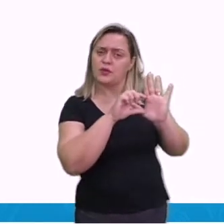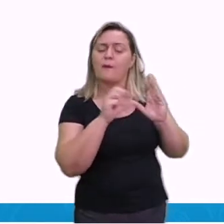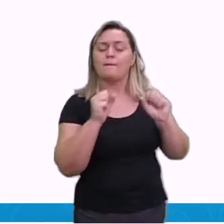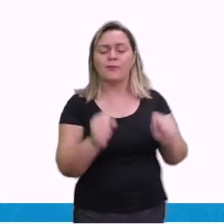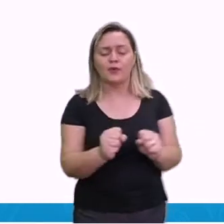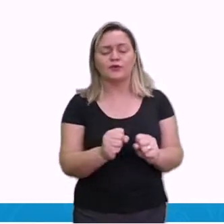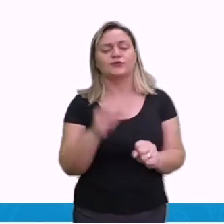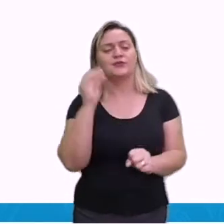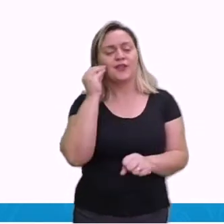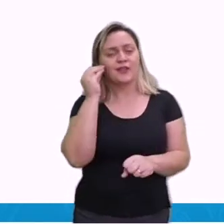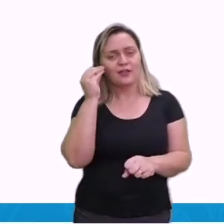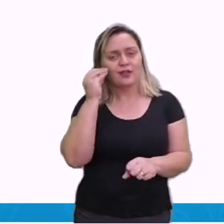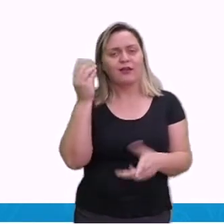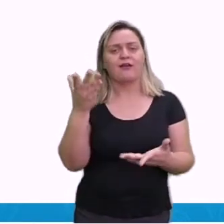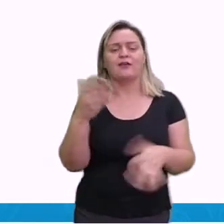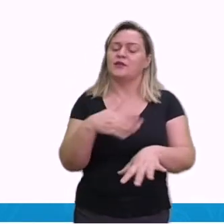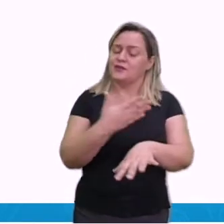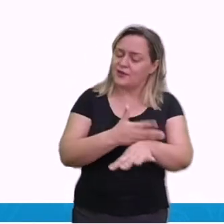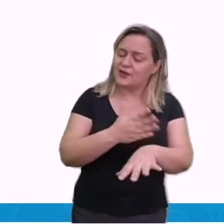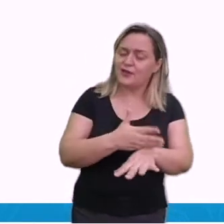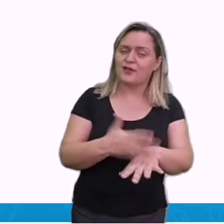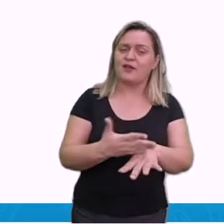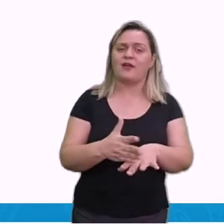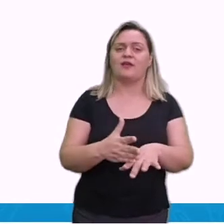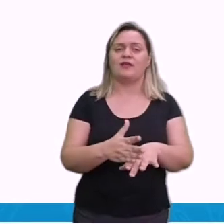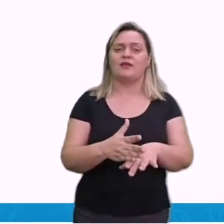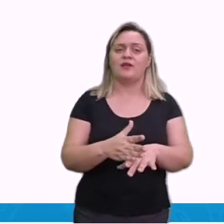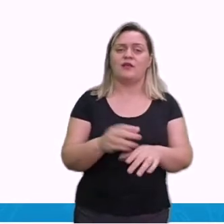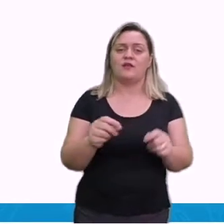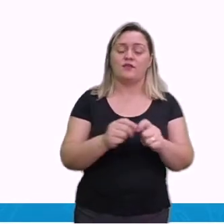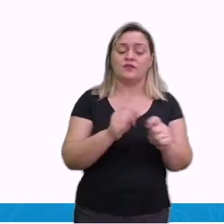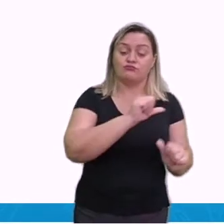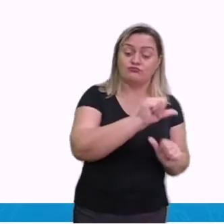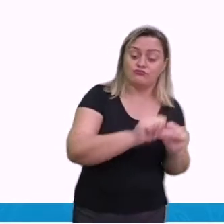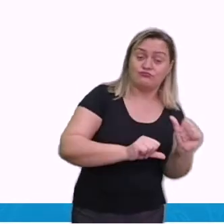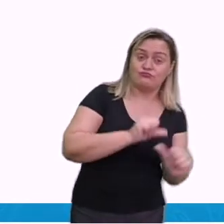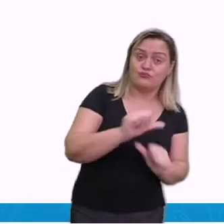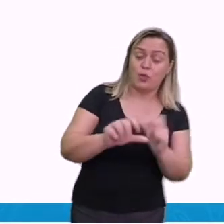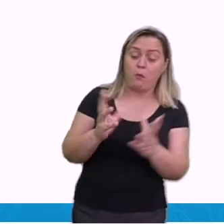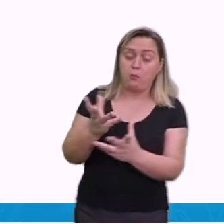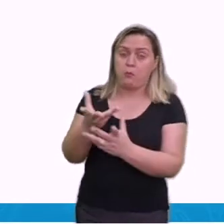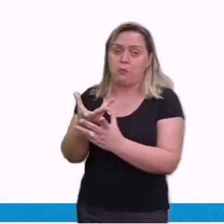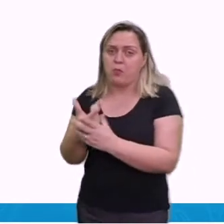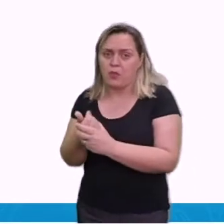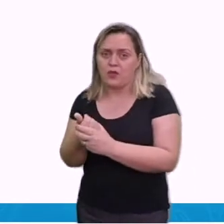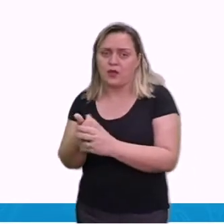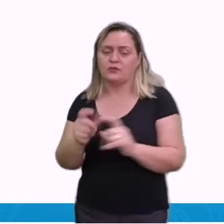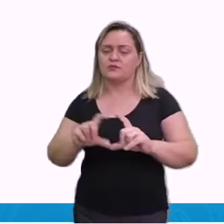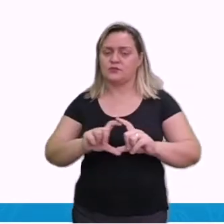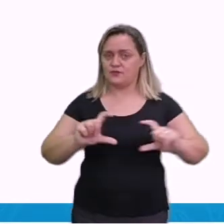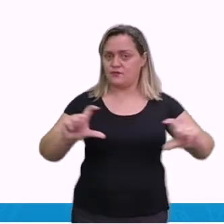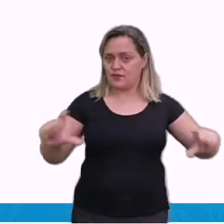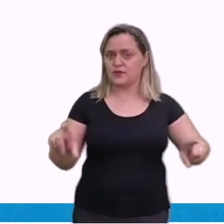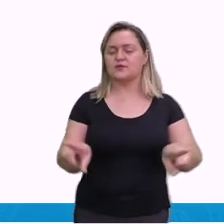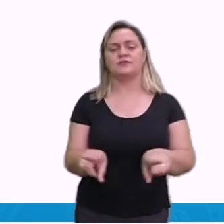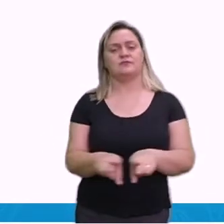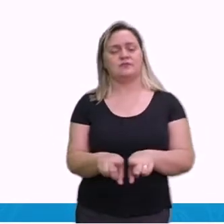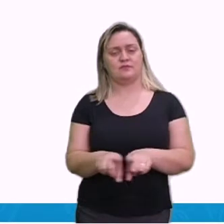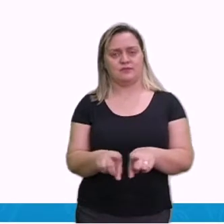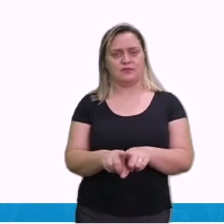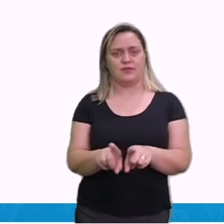frases. Então vamos pegar essa. O aparador de grama queimou. Então eu quero passar esta frase para